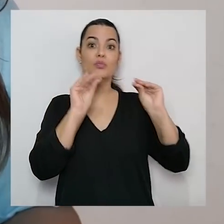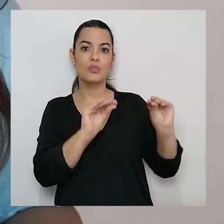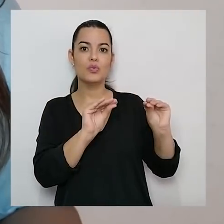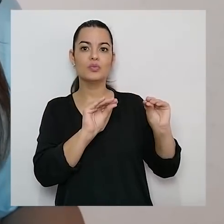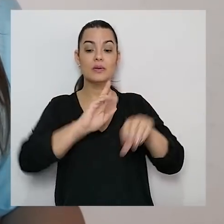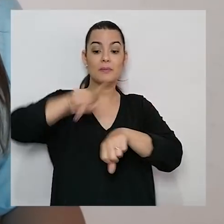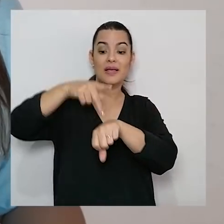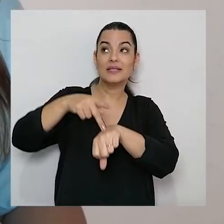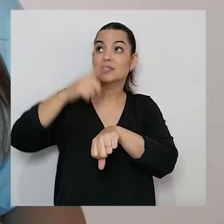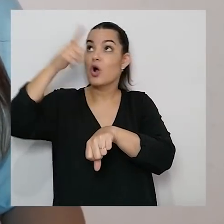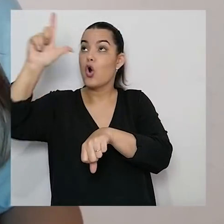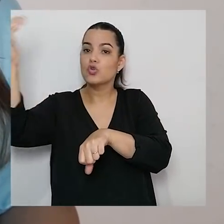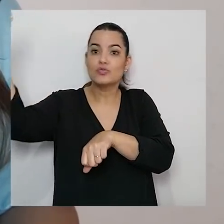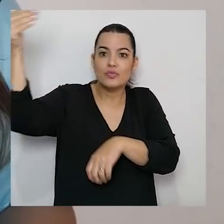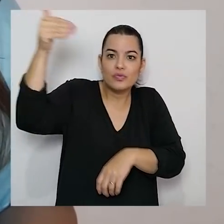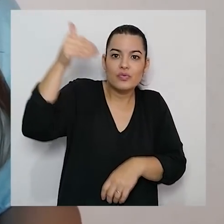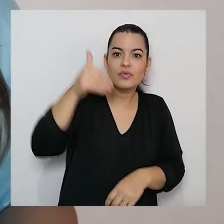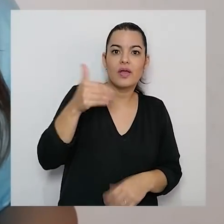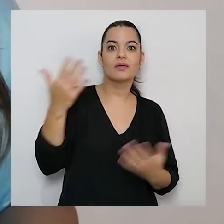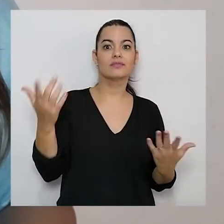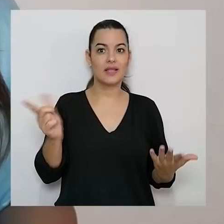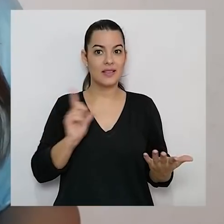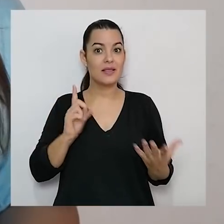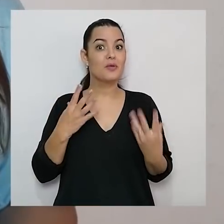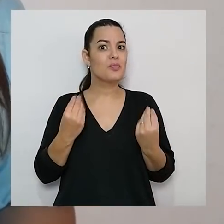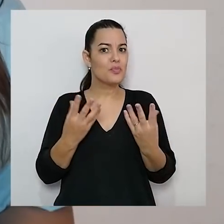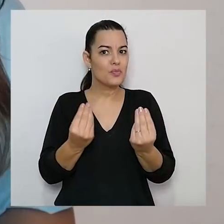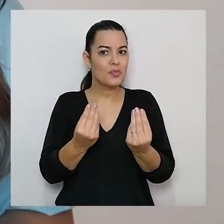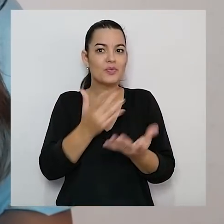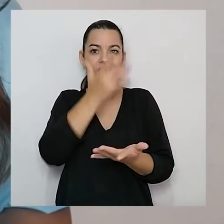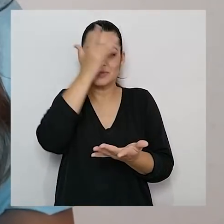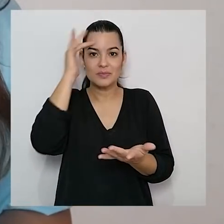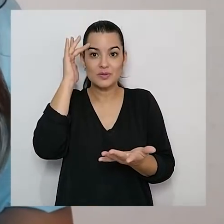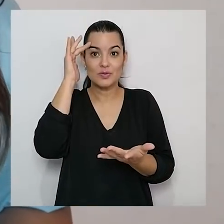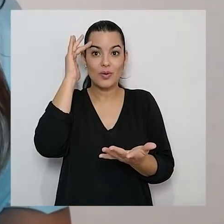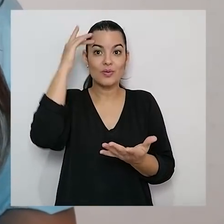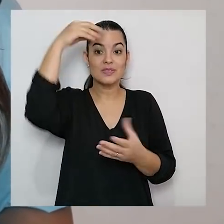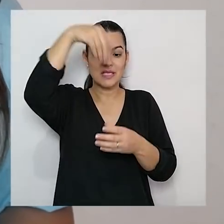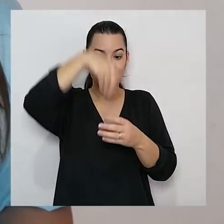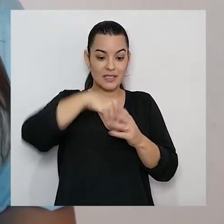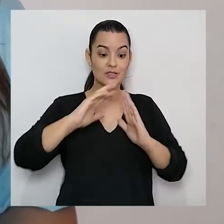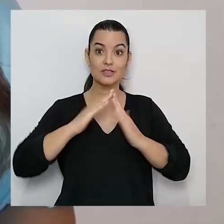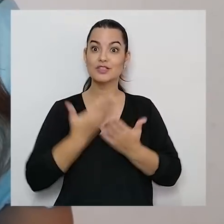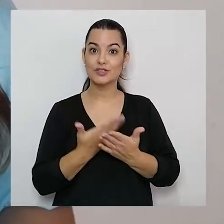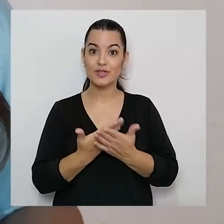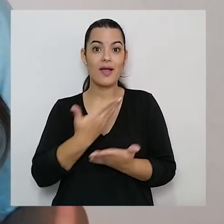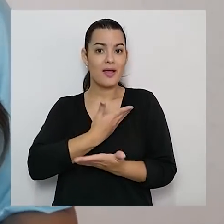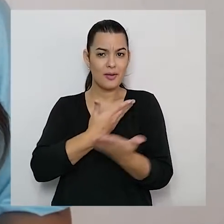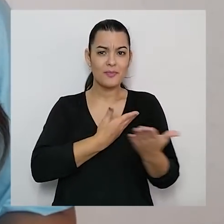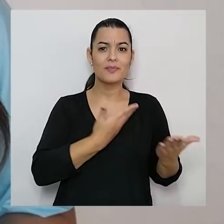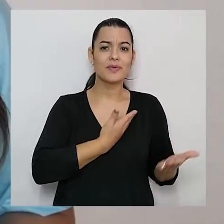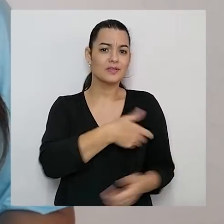muitos colegas aqui nas nossas escolas em Guarulhos, vindos de outros países, imigrantes